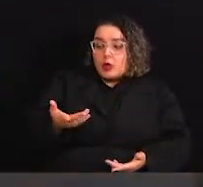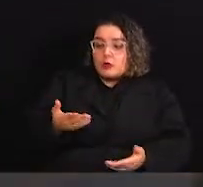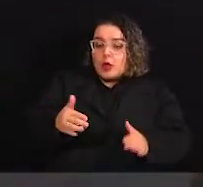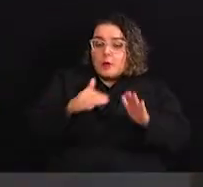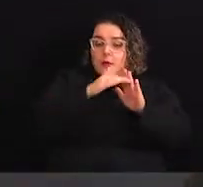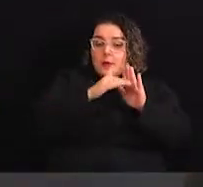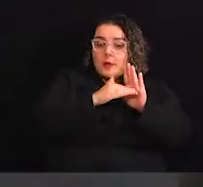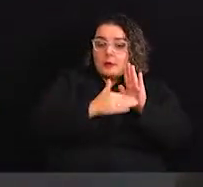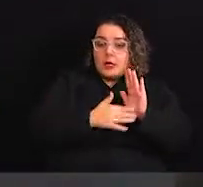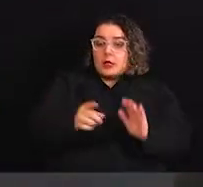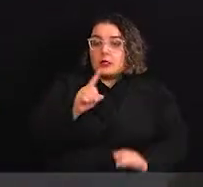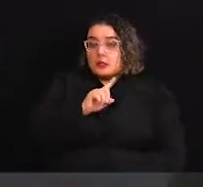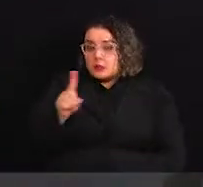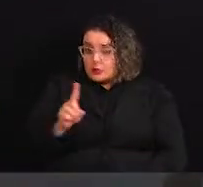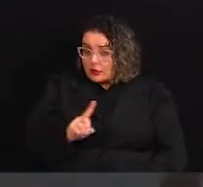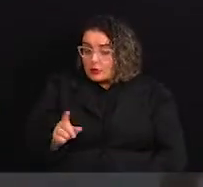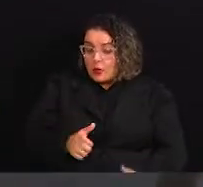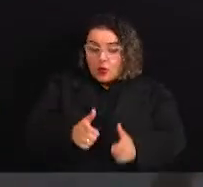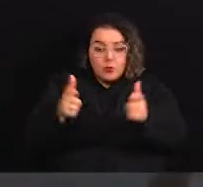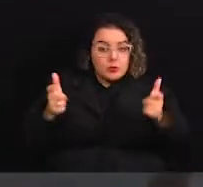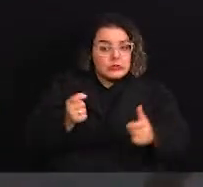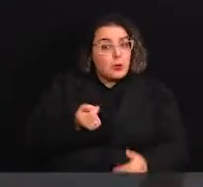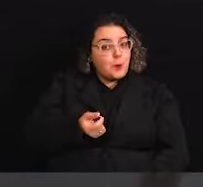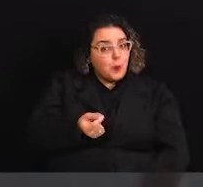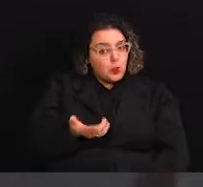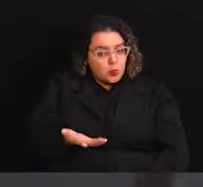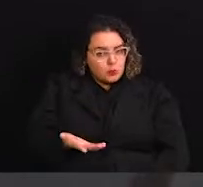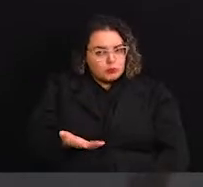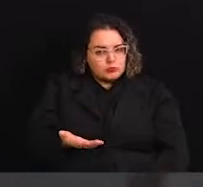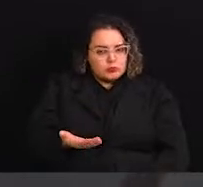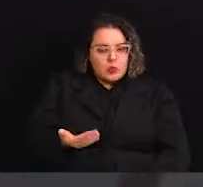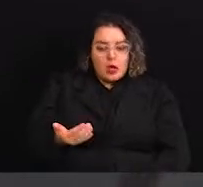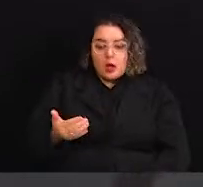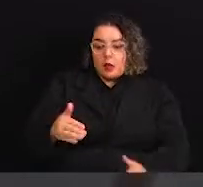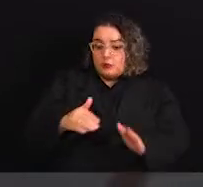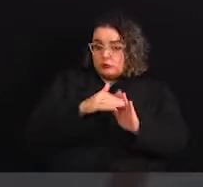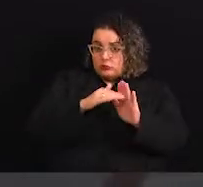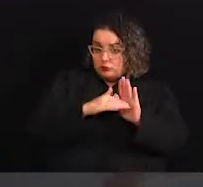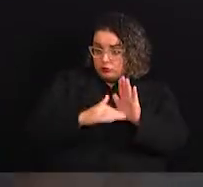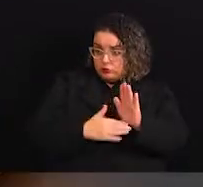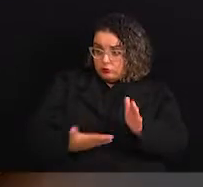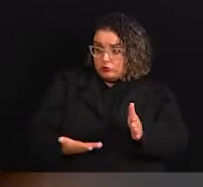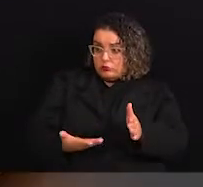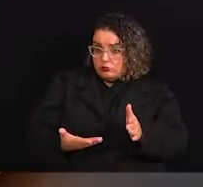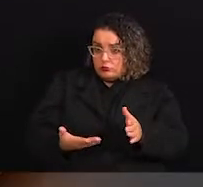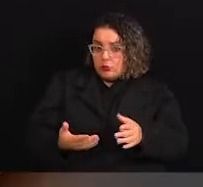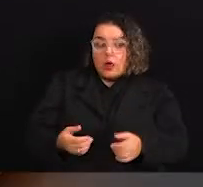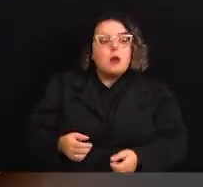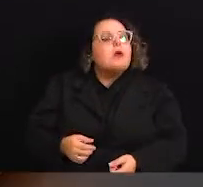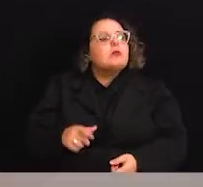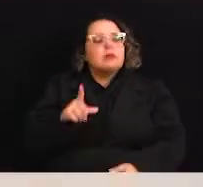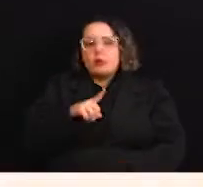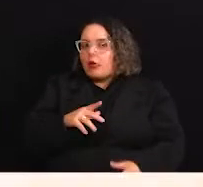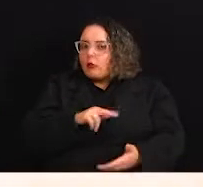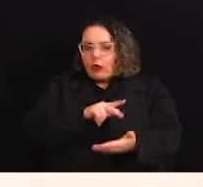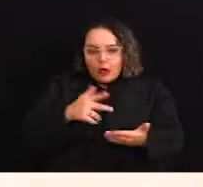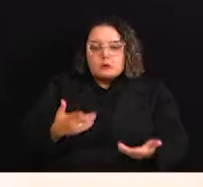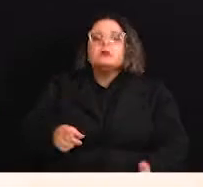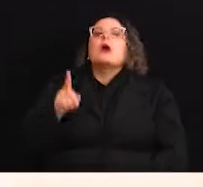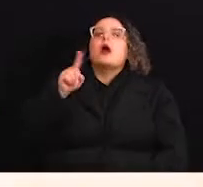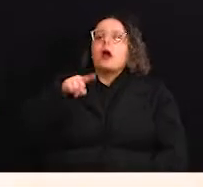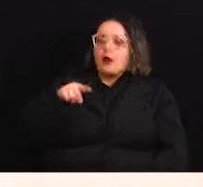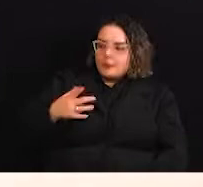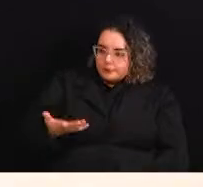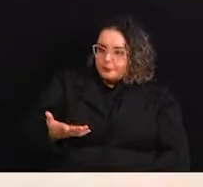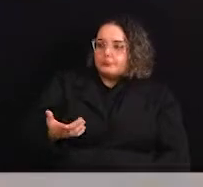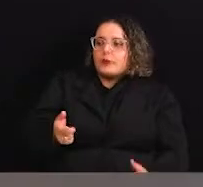dos ingredientes, que não são muitos, são poucos. É uma receita que, olha, rende pra bastante, né? Rende